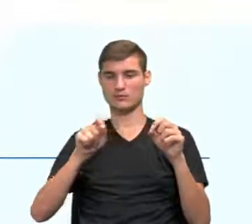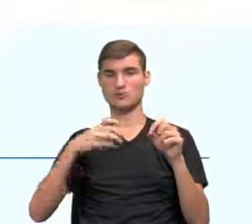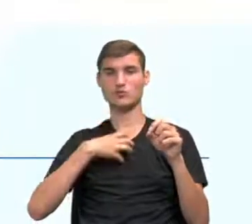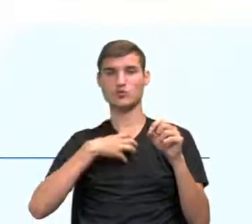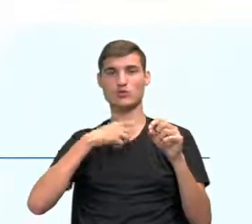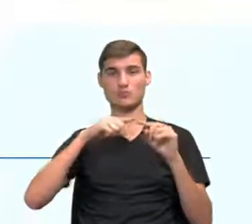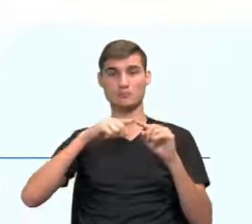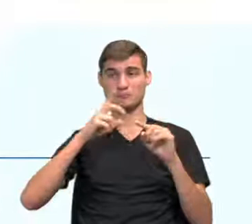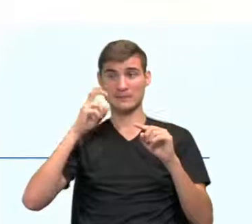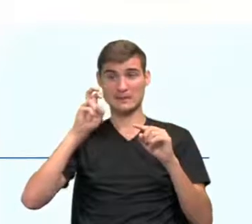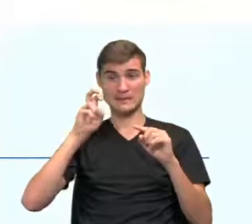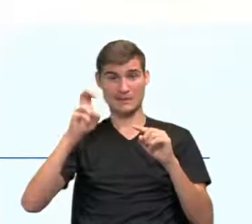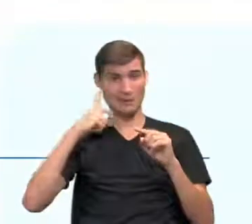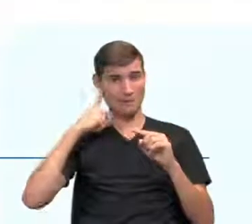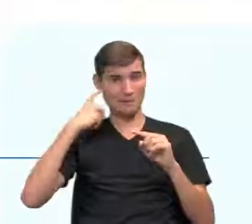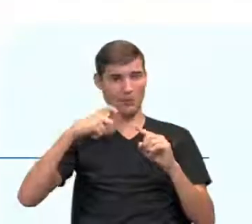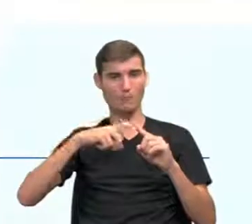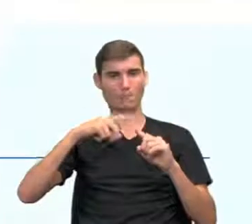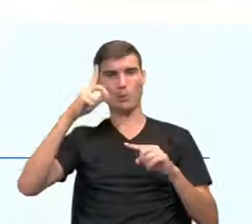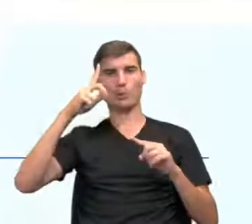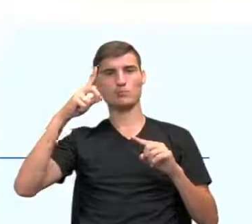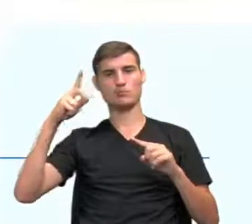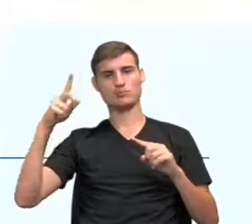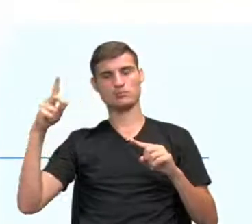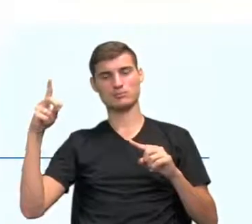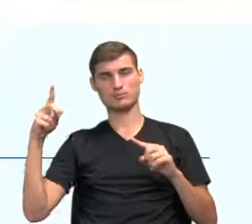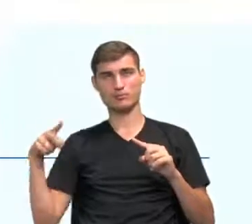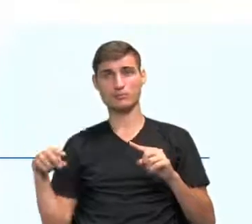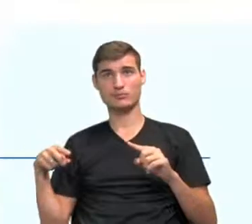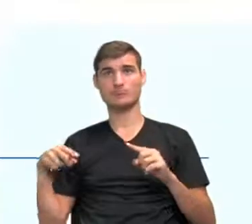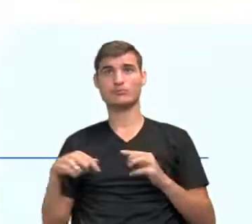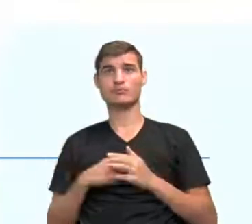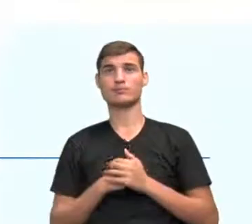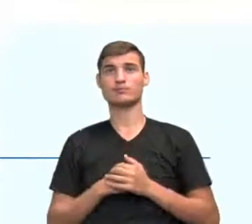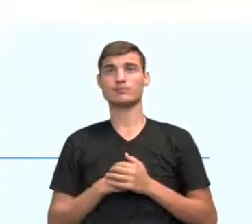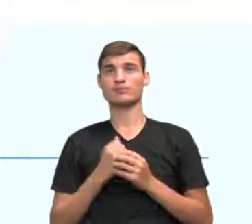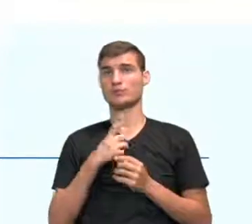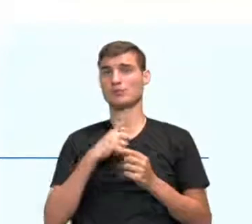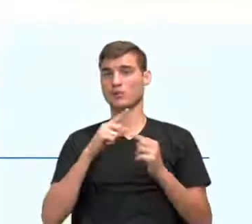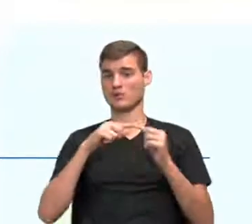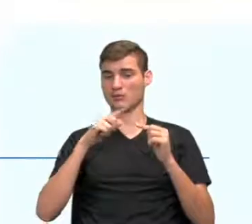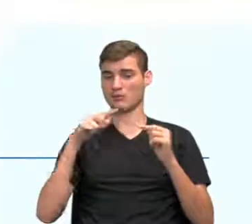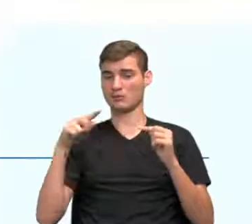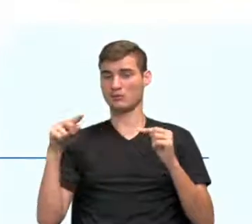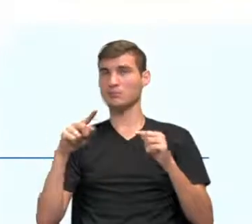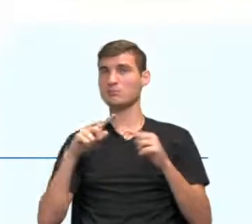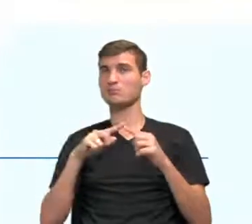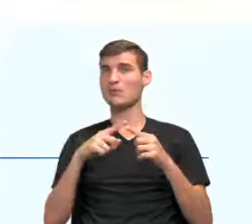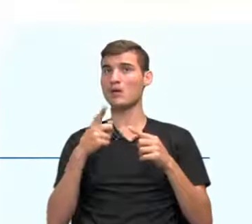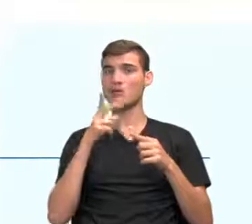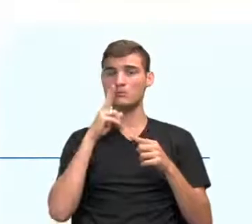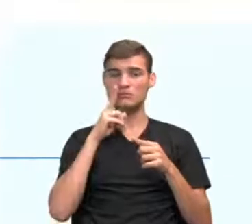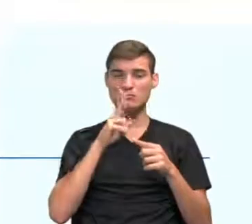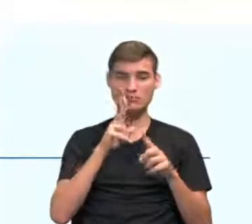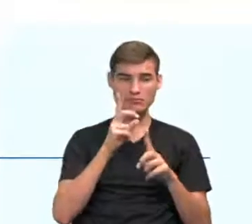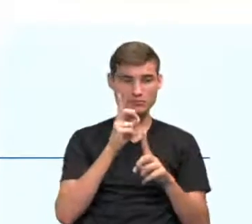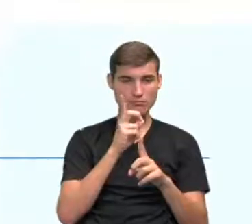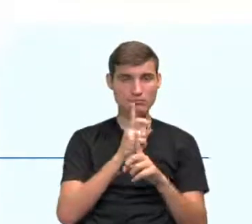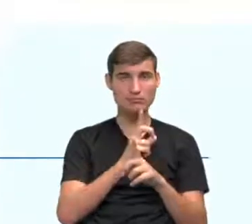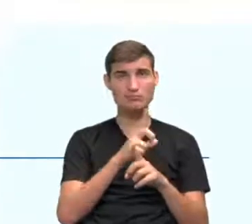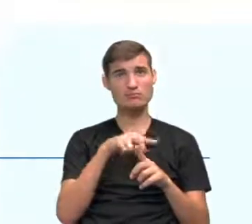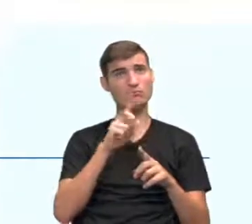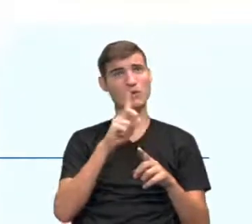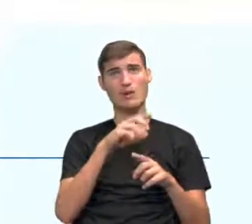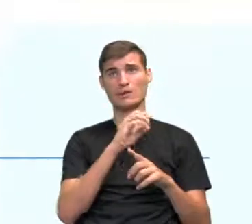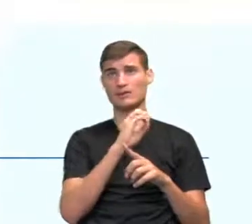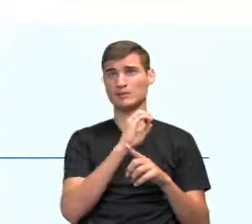o sinal em si. Pode ser que meu ruído faça isso. Mas eu consigo identificar que aqui é nível